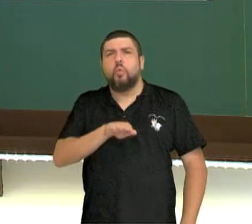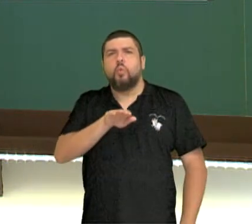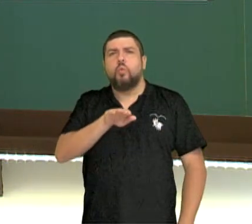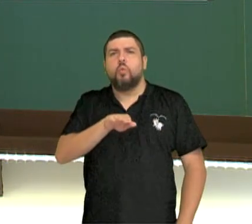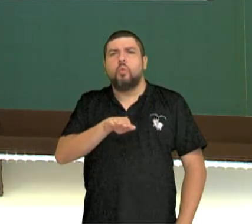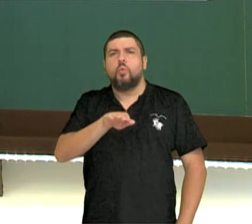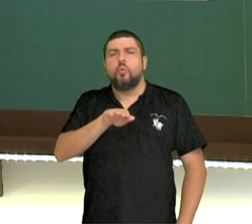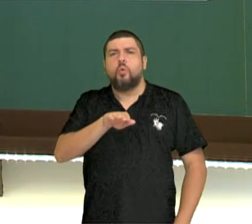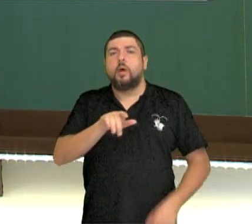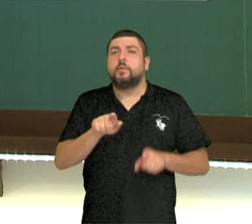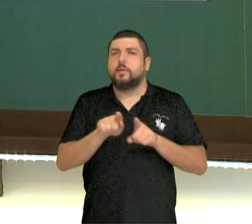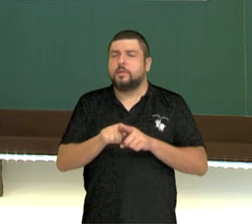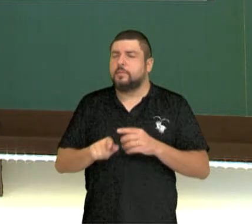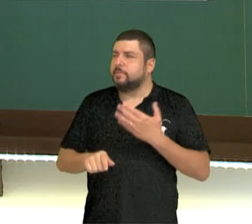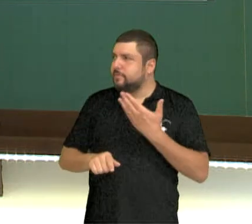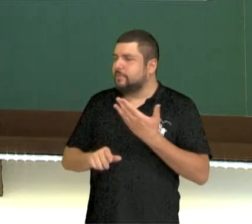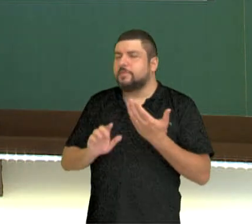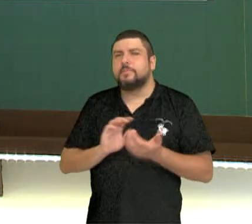com estabilidade.